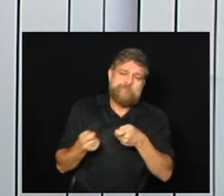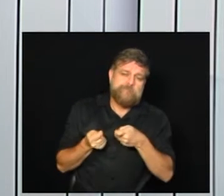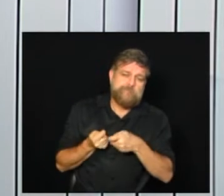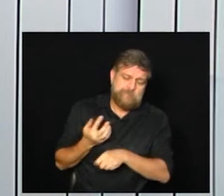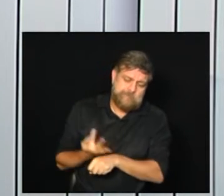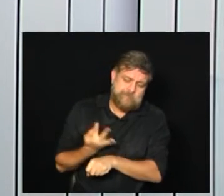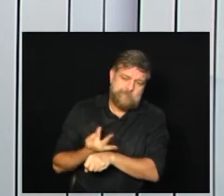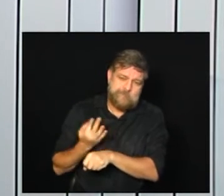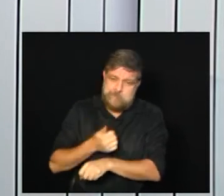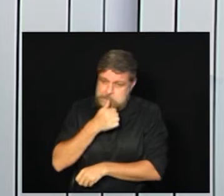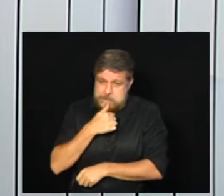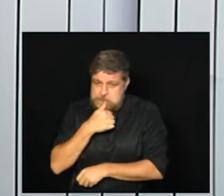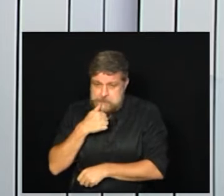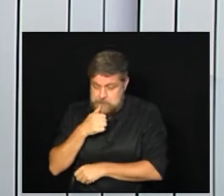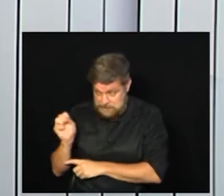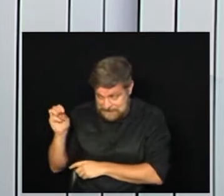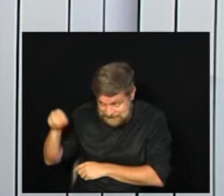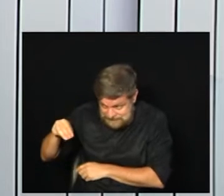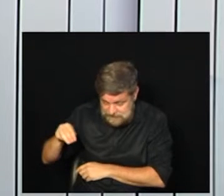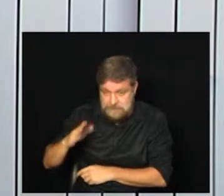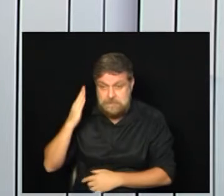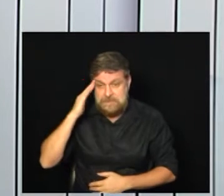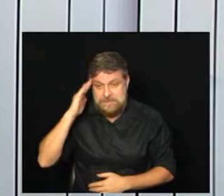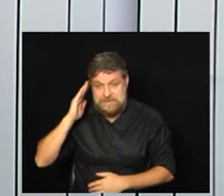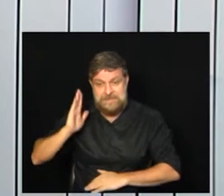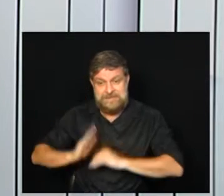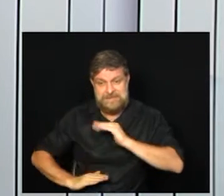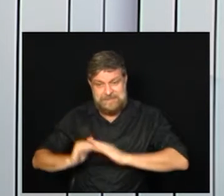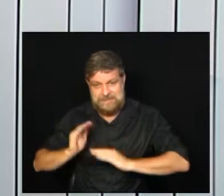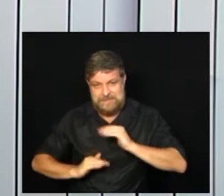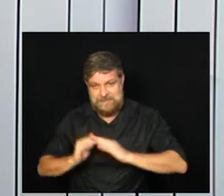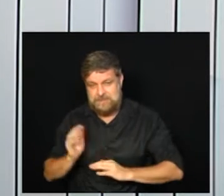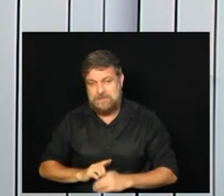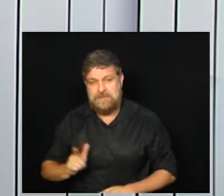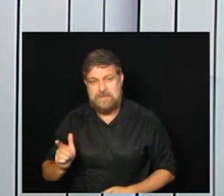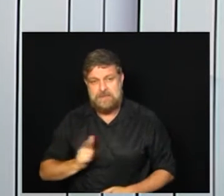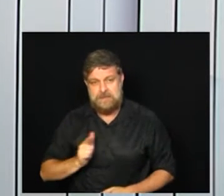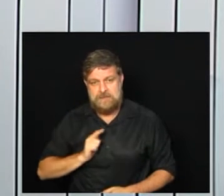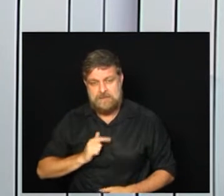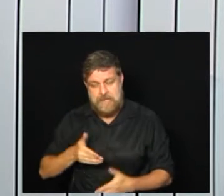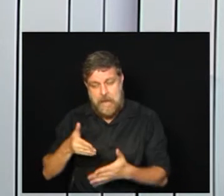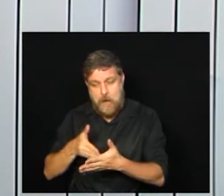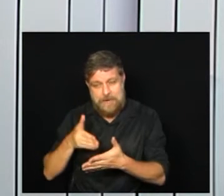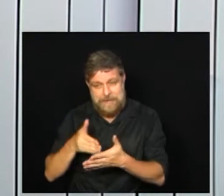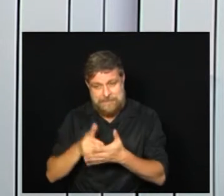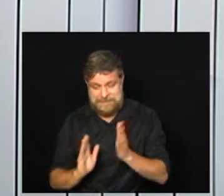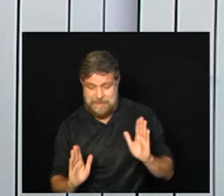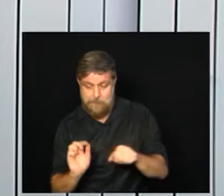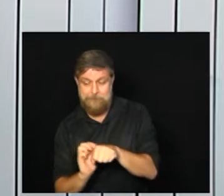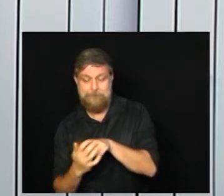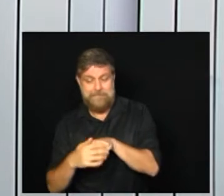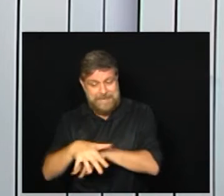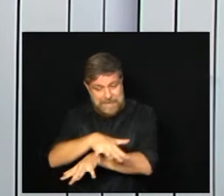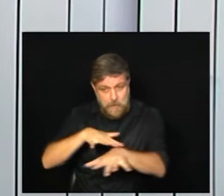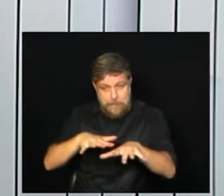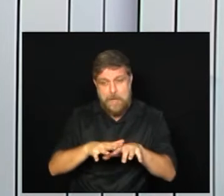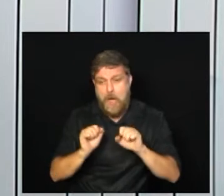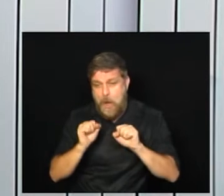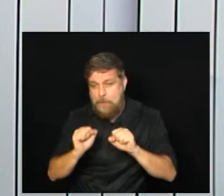mais? Se sim, você entende que esta atitude está condicionada estritamente a este período ou